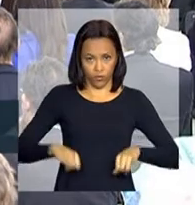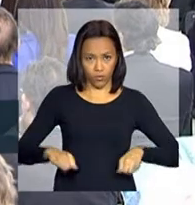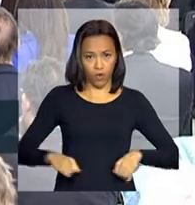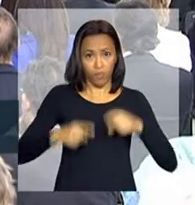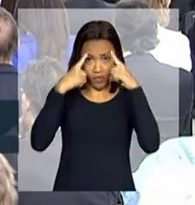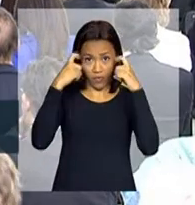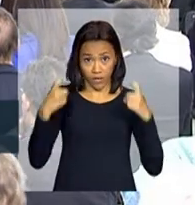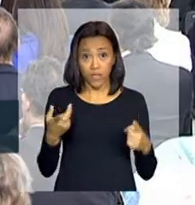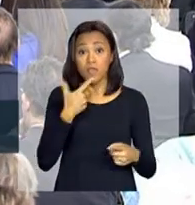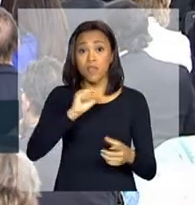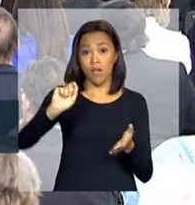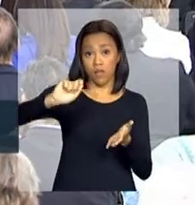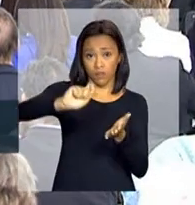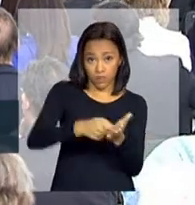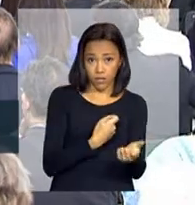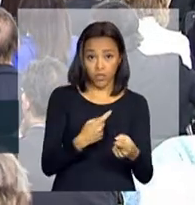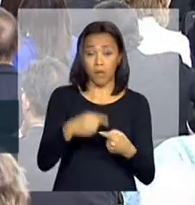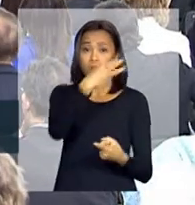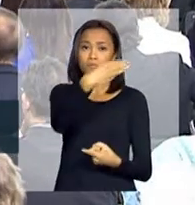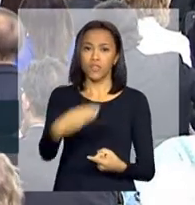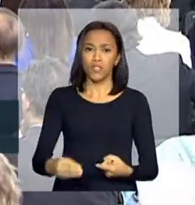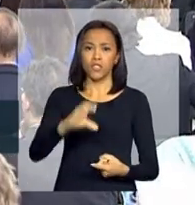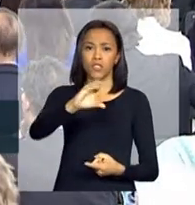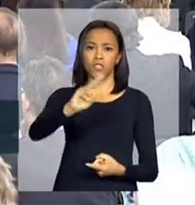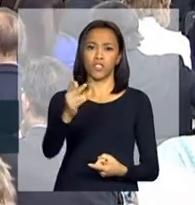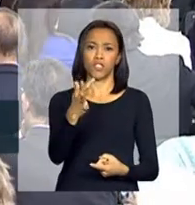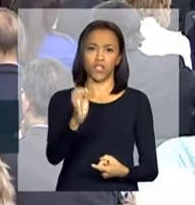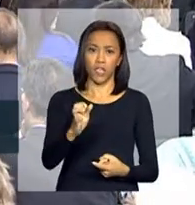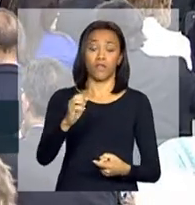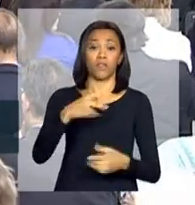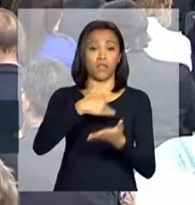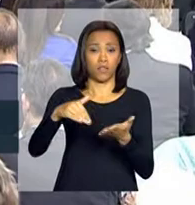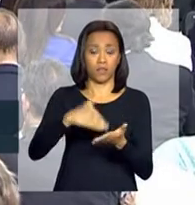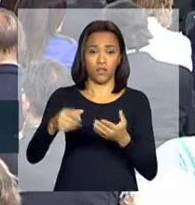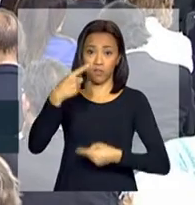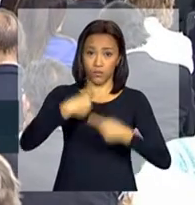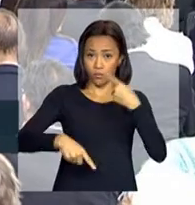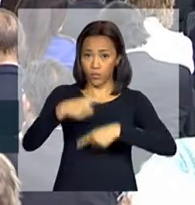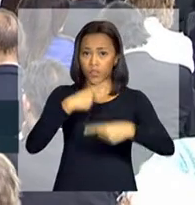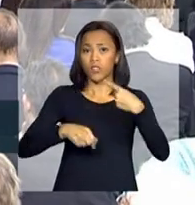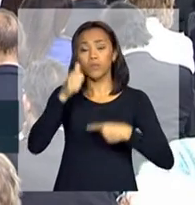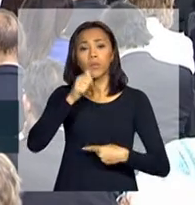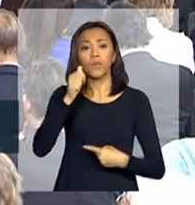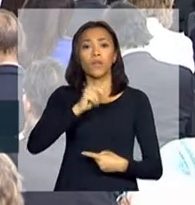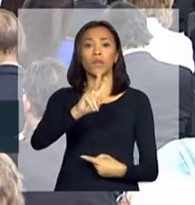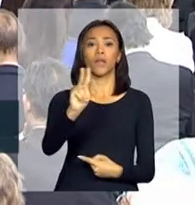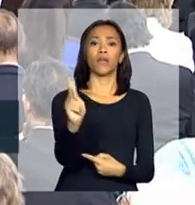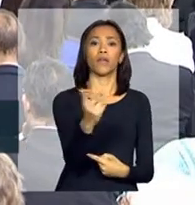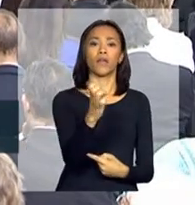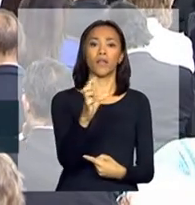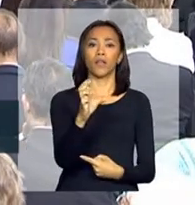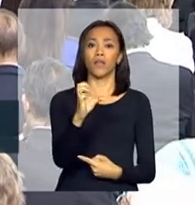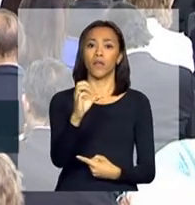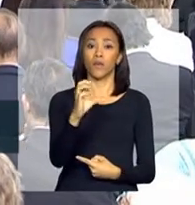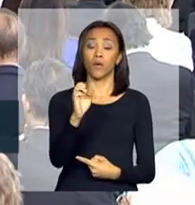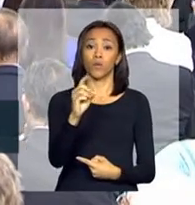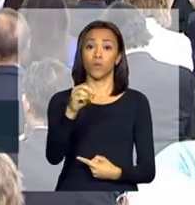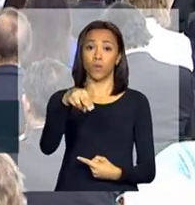a referida portaria a ministra-chefe da secretaria de políticas para as mulheres Eleonora menicucci